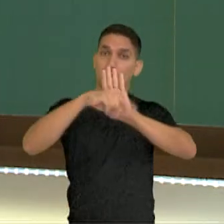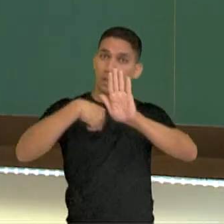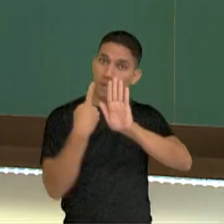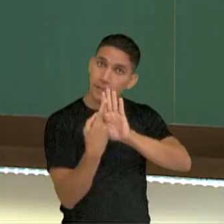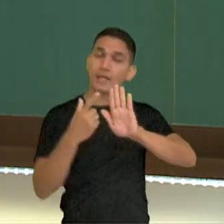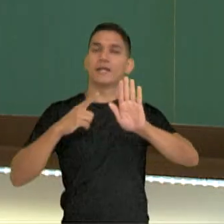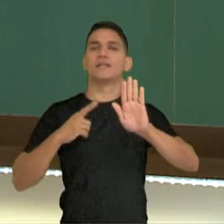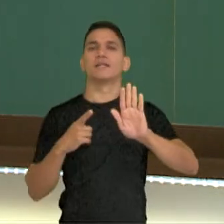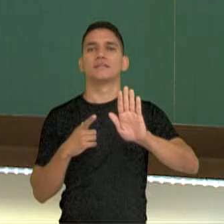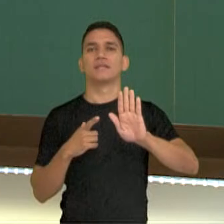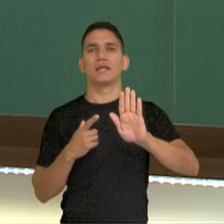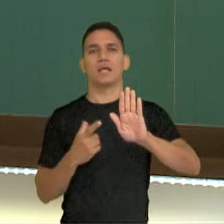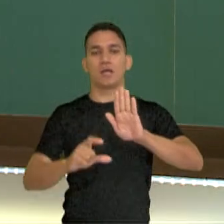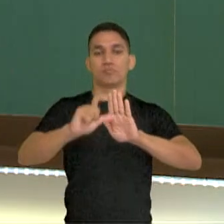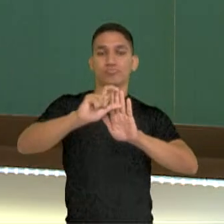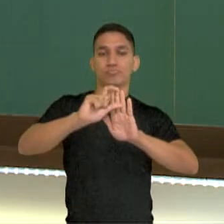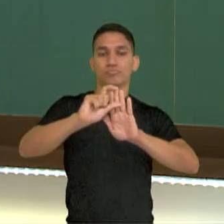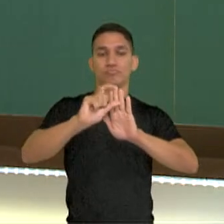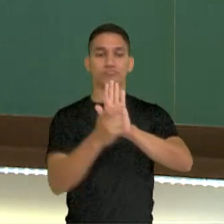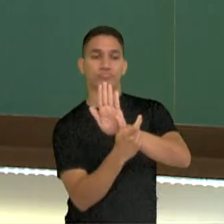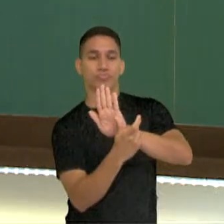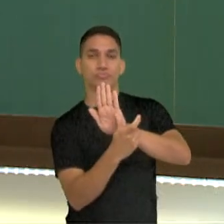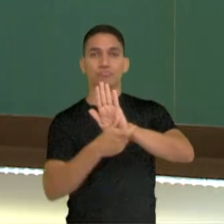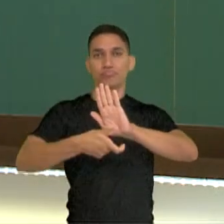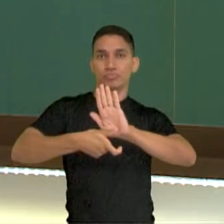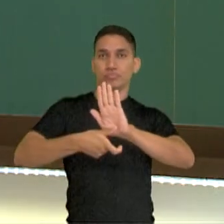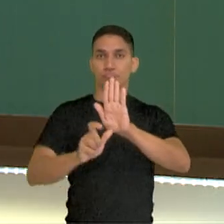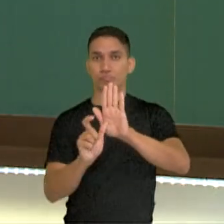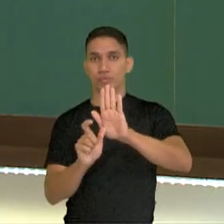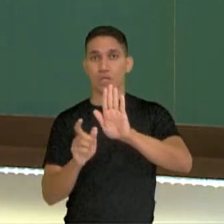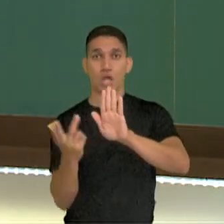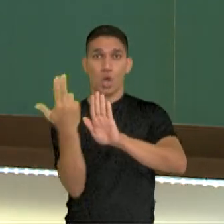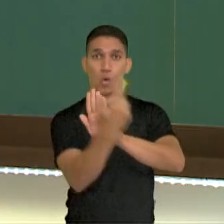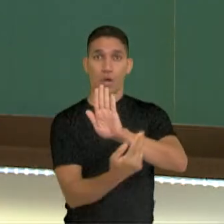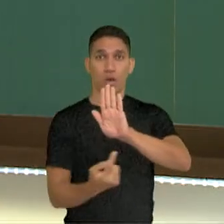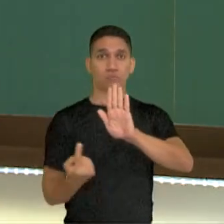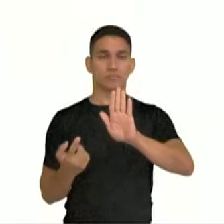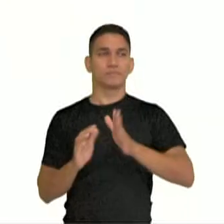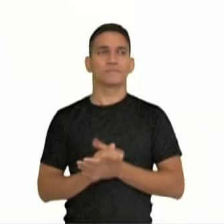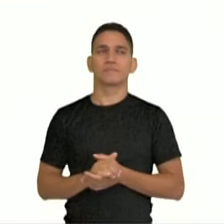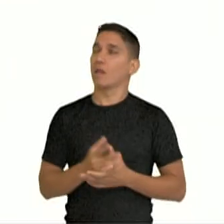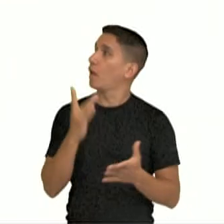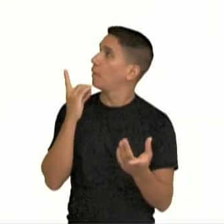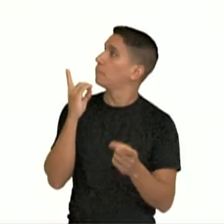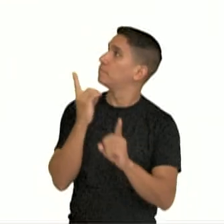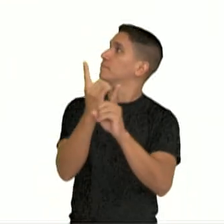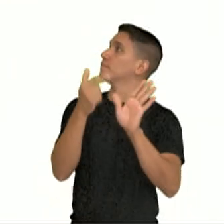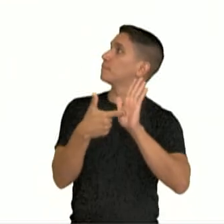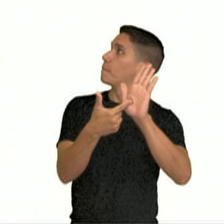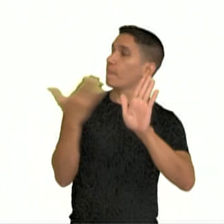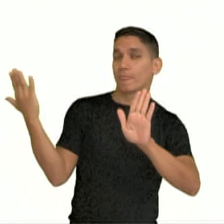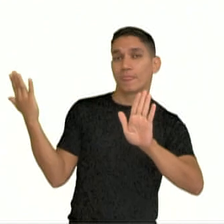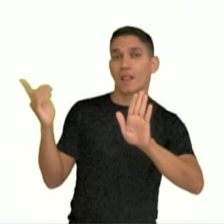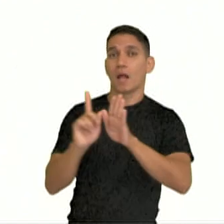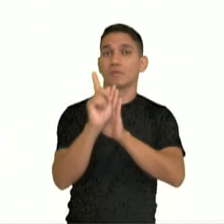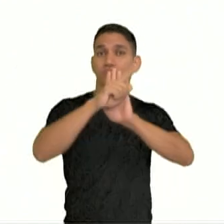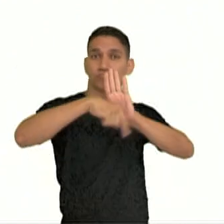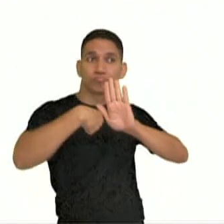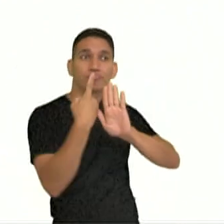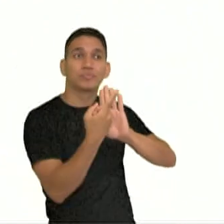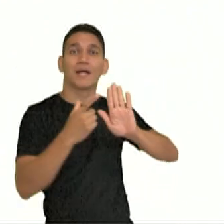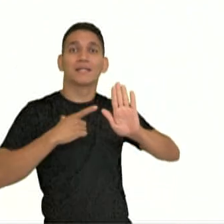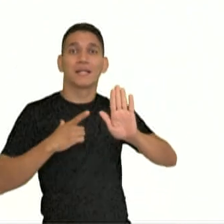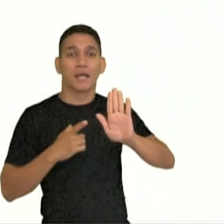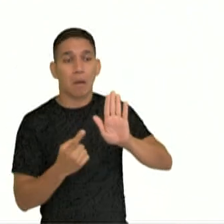tem o raio unitário. Para ajudar você a encontrar esses valores, eu trouxe a circunferência trigonométrica com os pontos